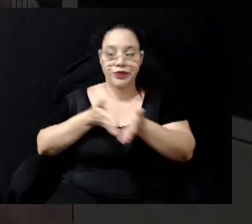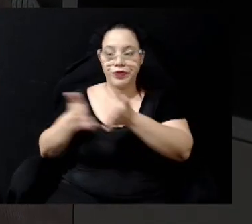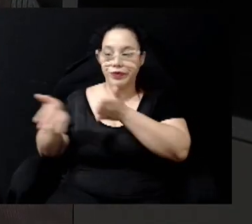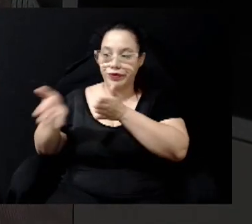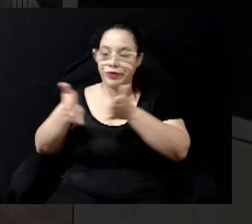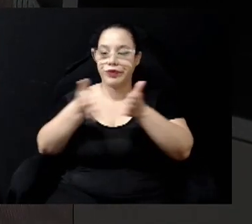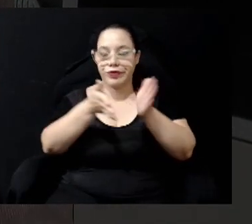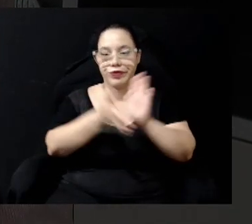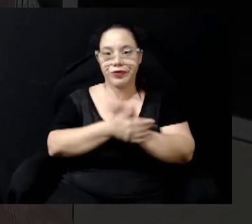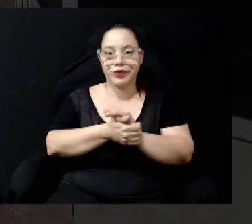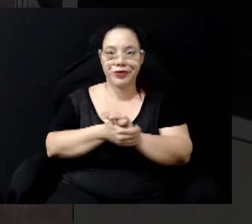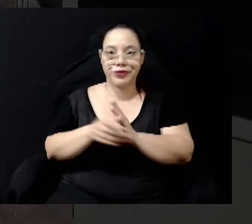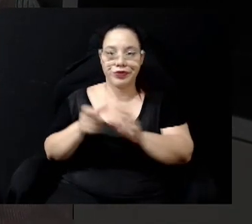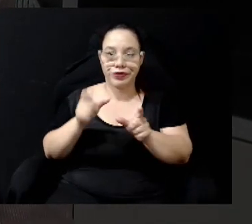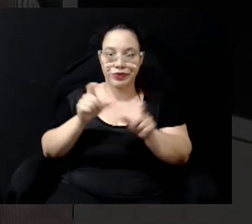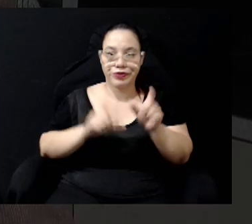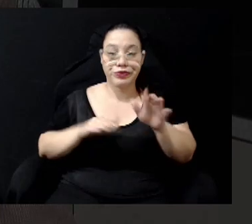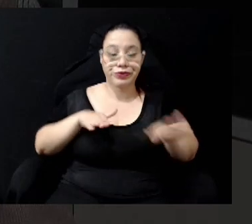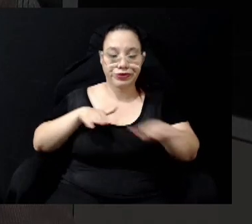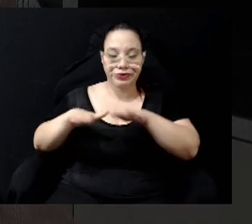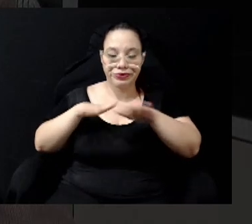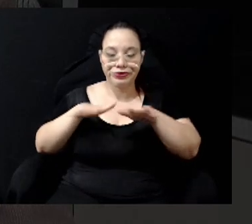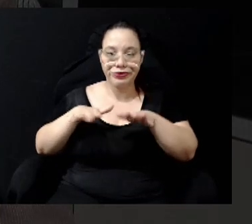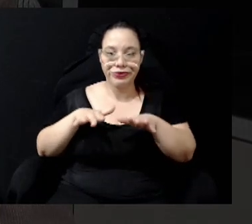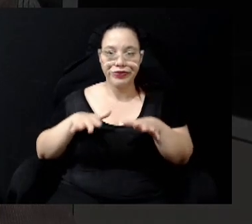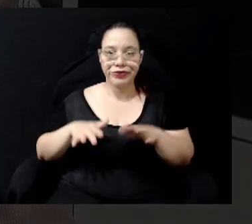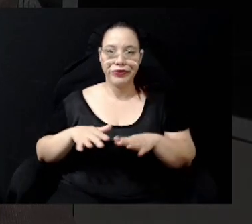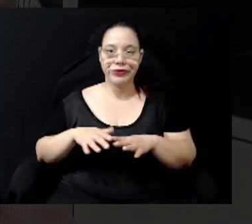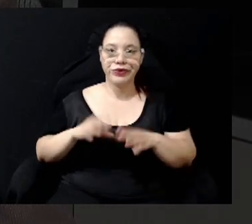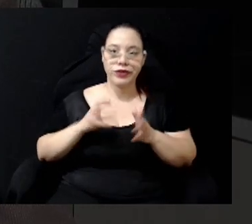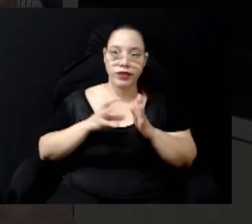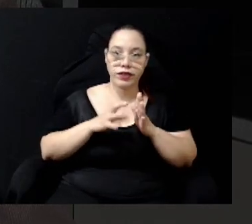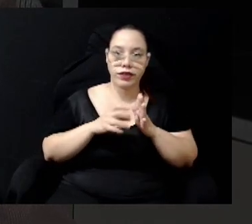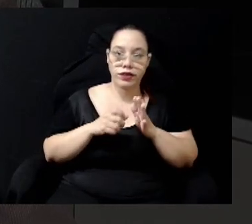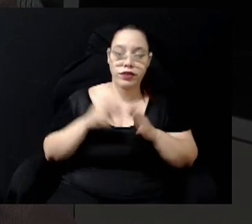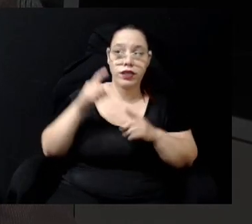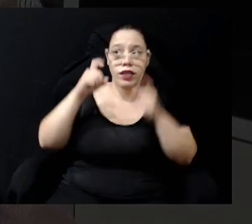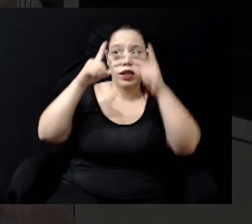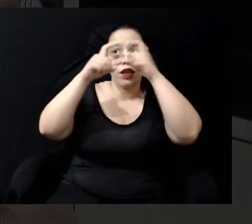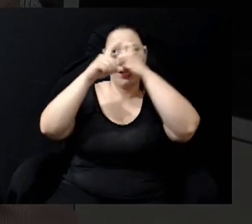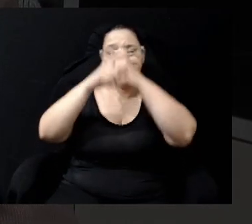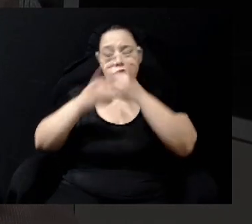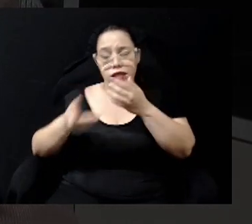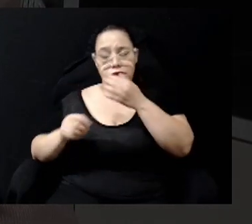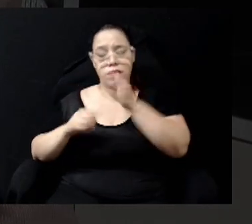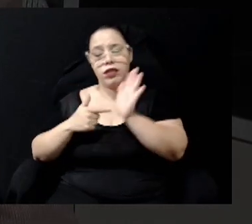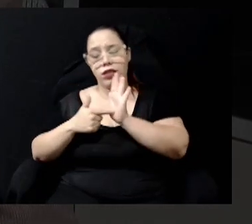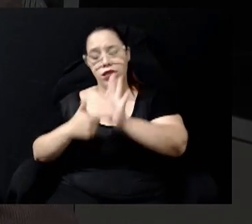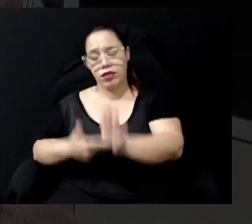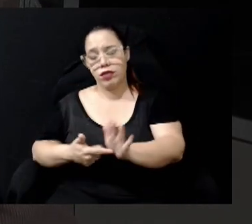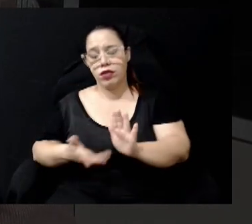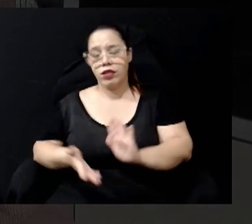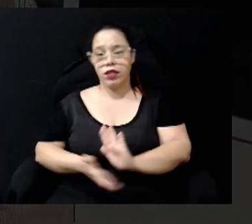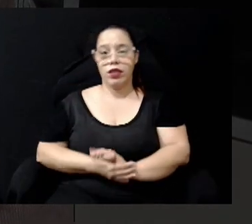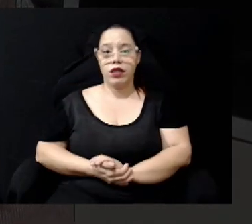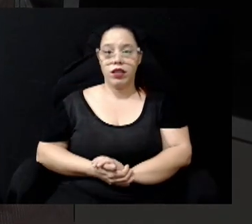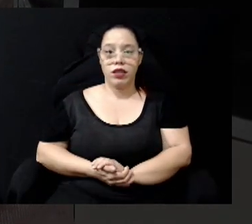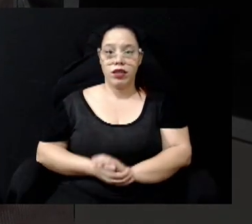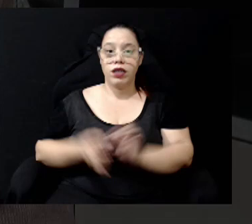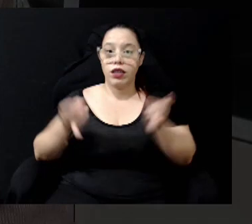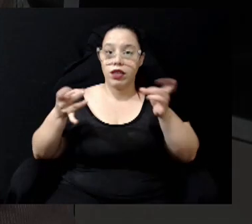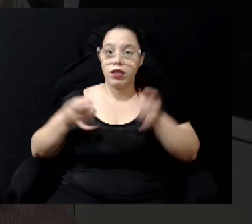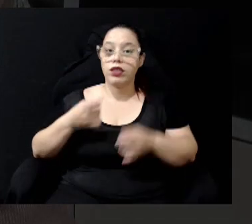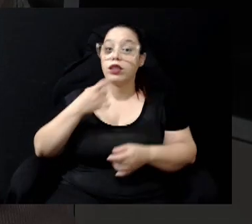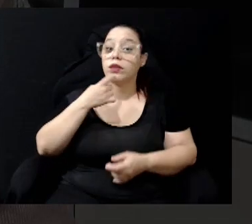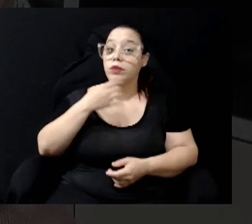proporção tem que ser mantida, os partidos têm dificuldades e alguns partidos têm apresentado candidatos, não sei o caso específico de Campinas,